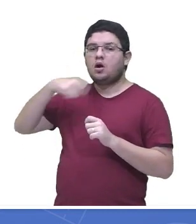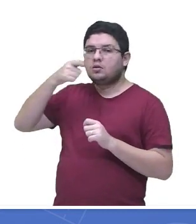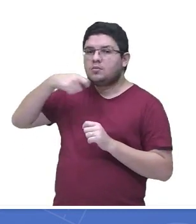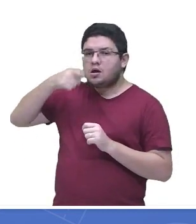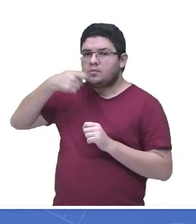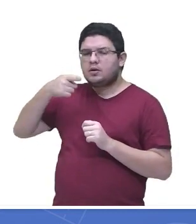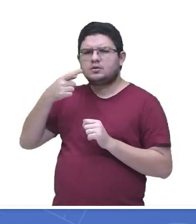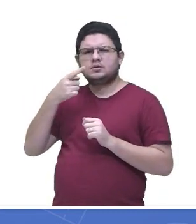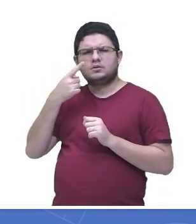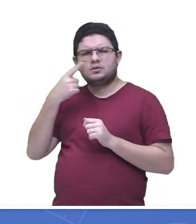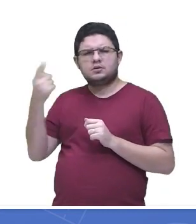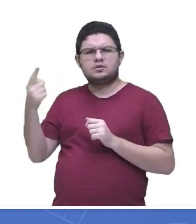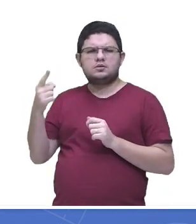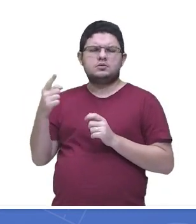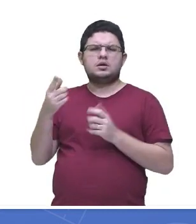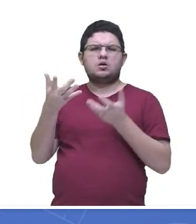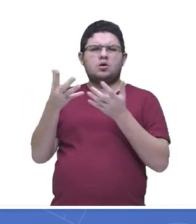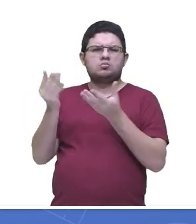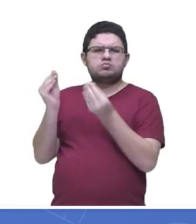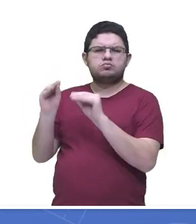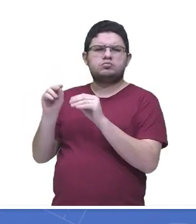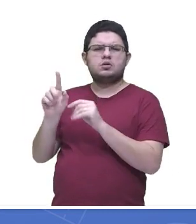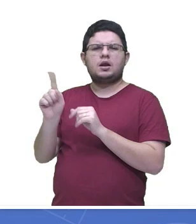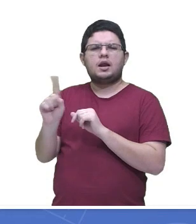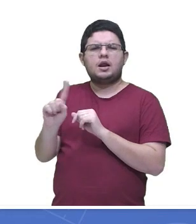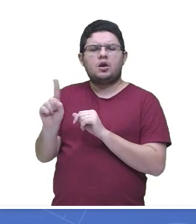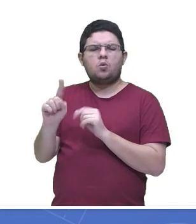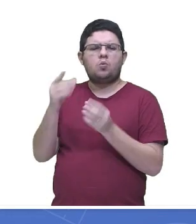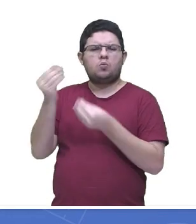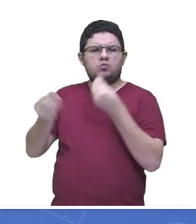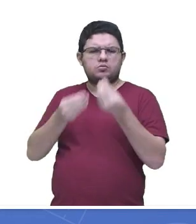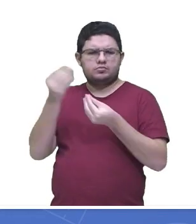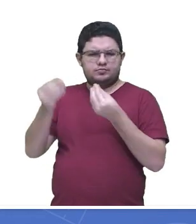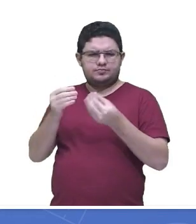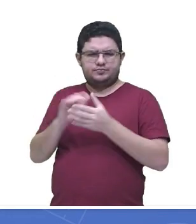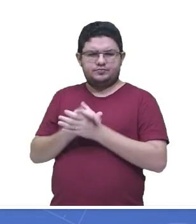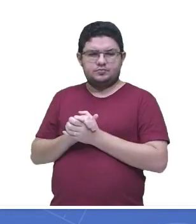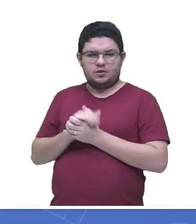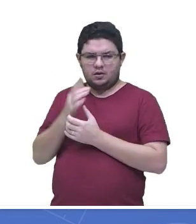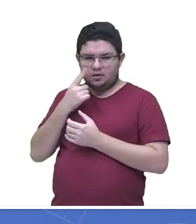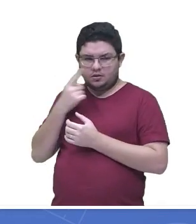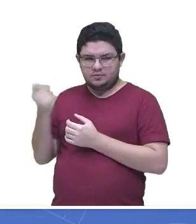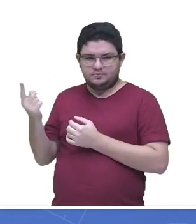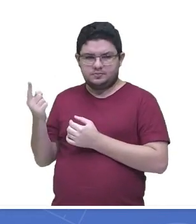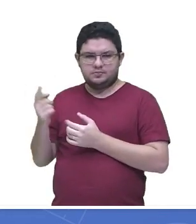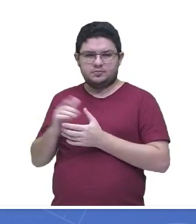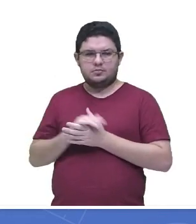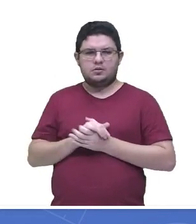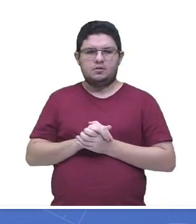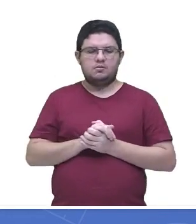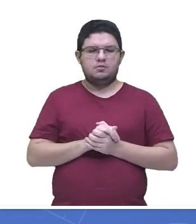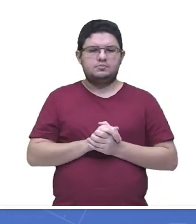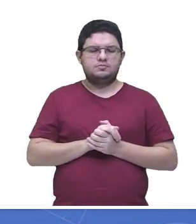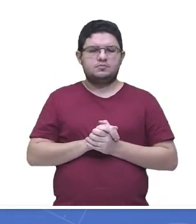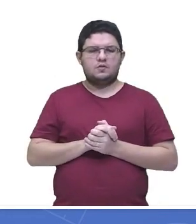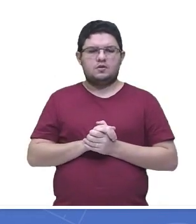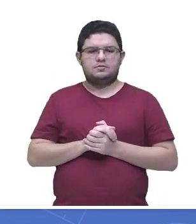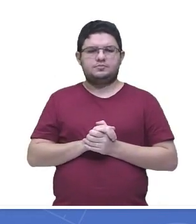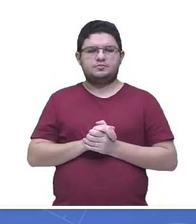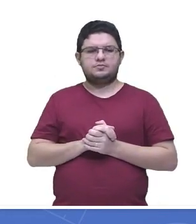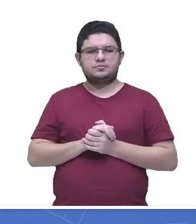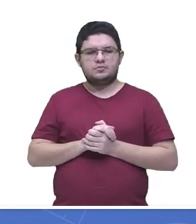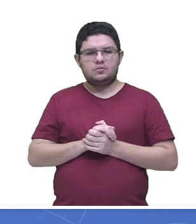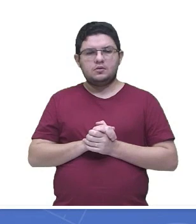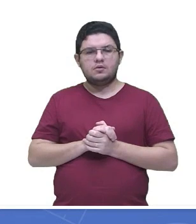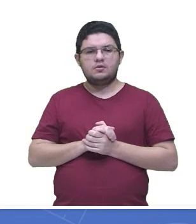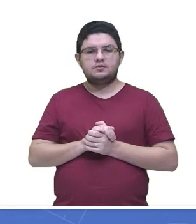quero dizer não? Vejam comigo. They were not eating fish. They were not eating fish. Então,